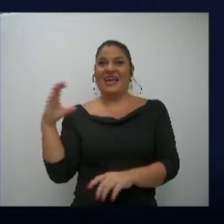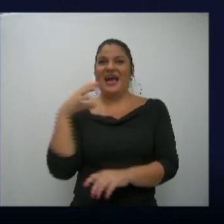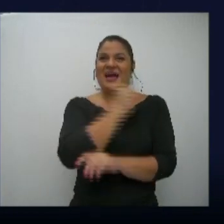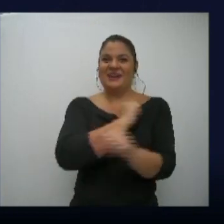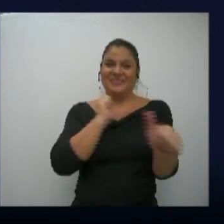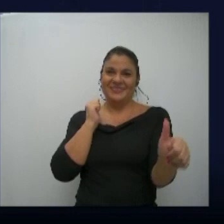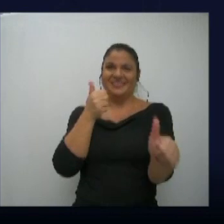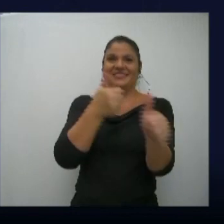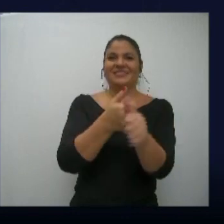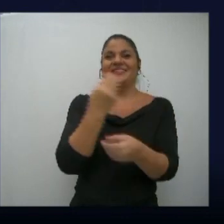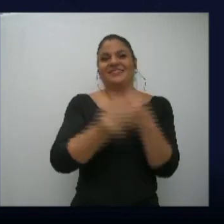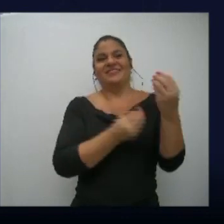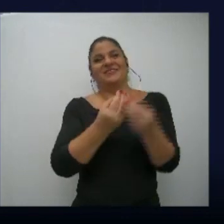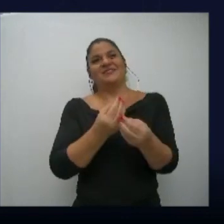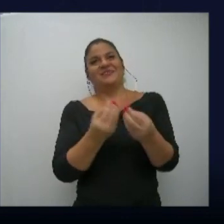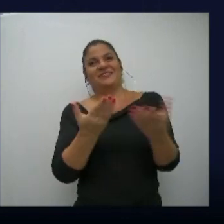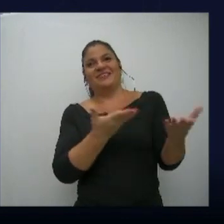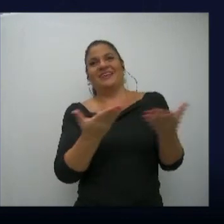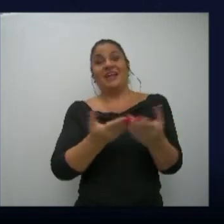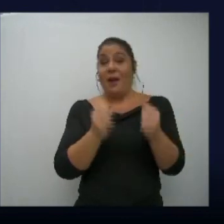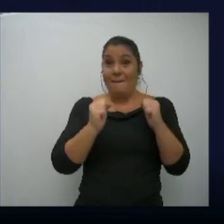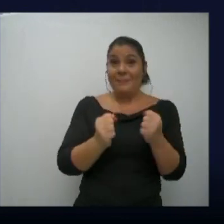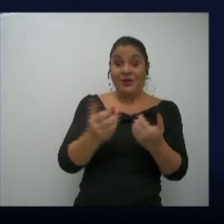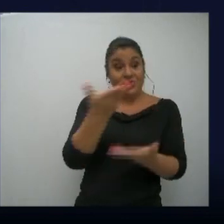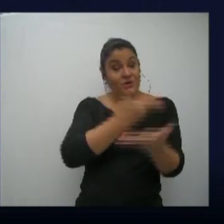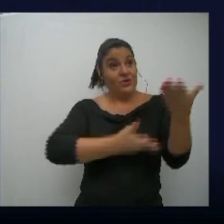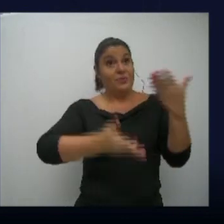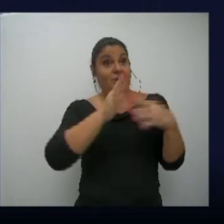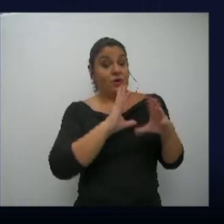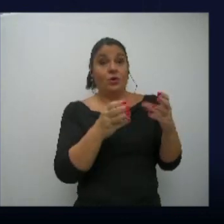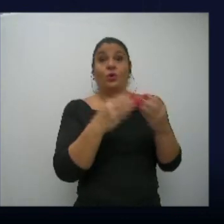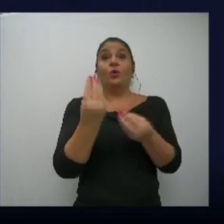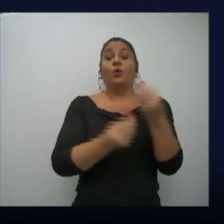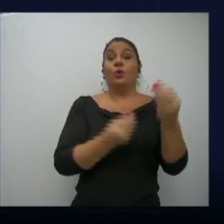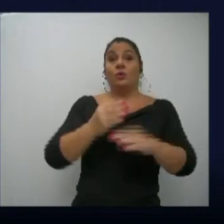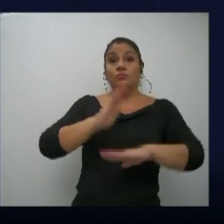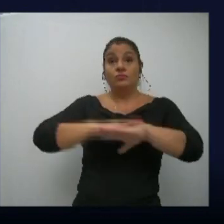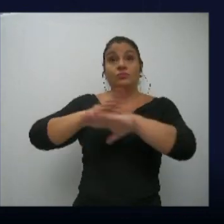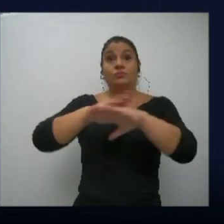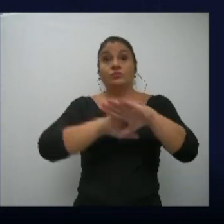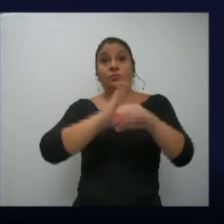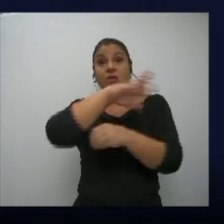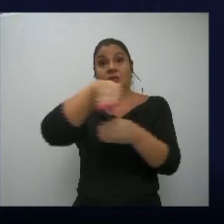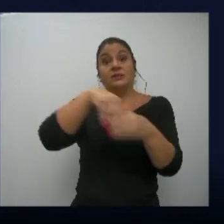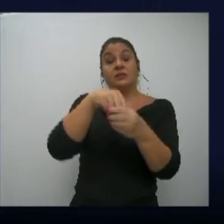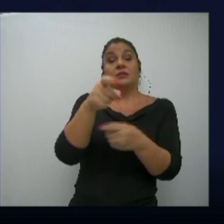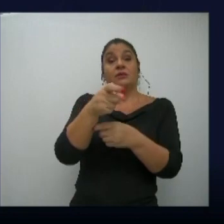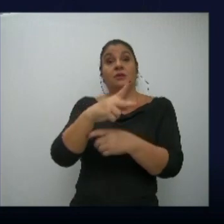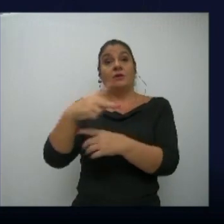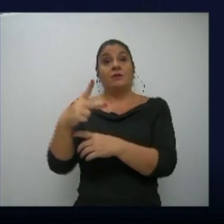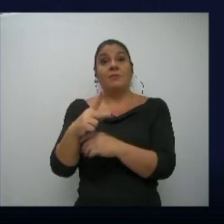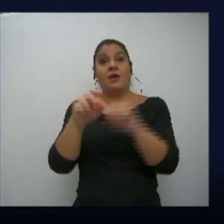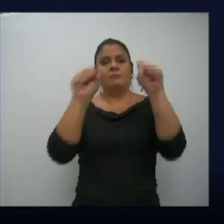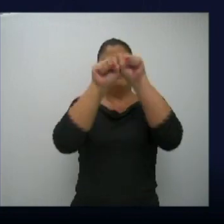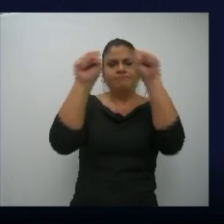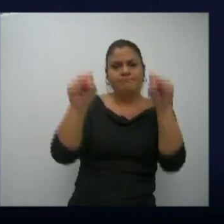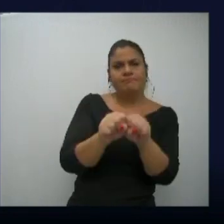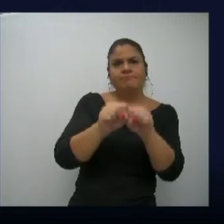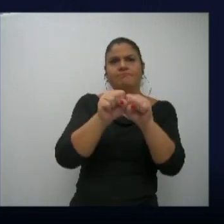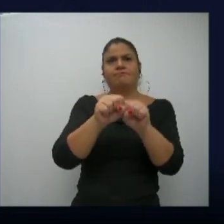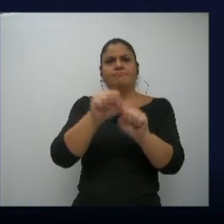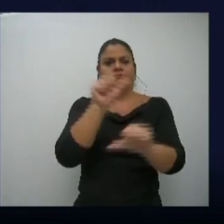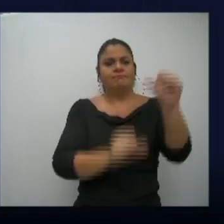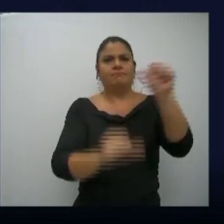reta que alcança ele aí como é que você como é que você pode compartilhar com a turma aí como é que você faz isso na XP de transformação sistemas